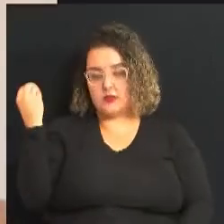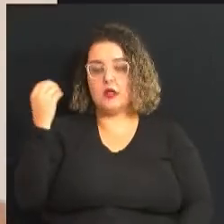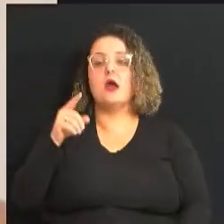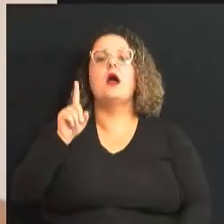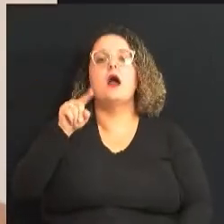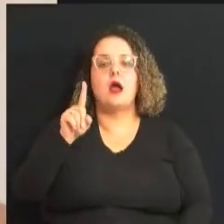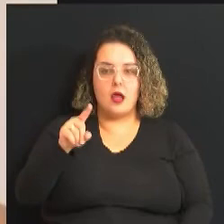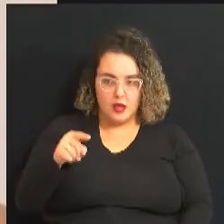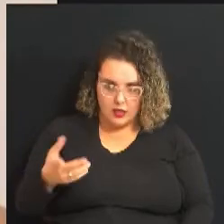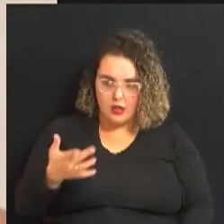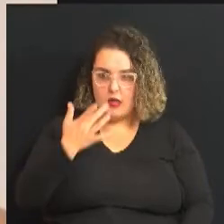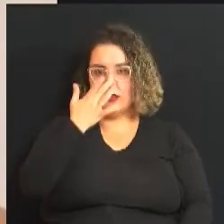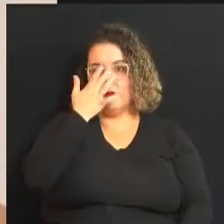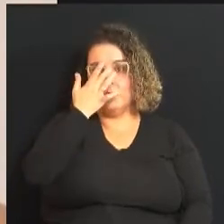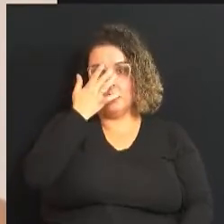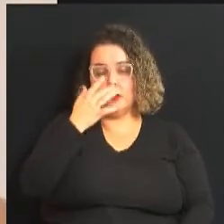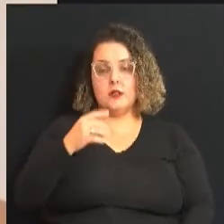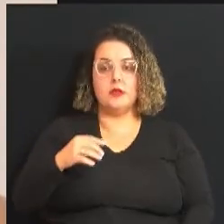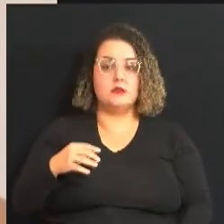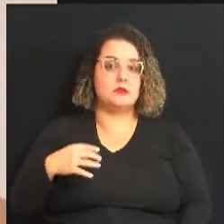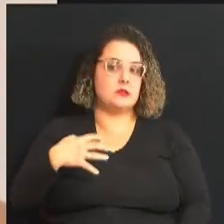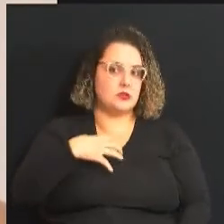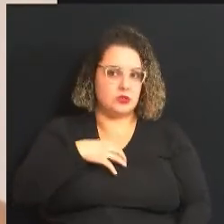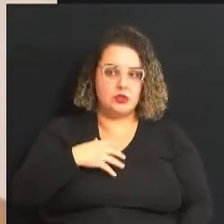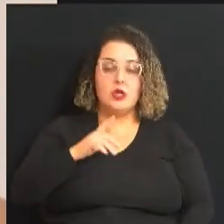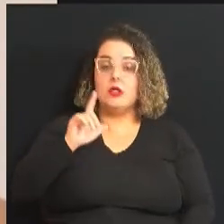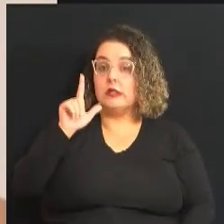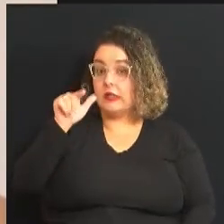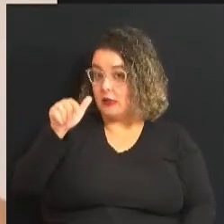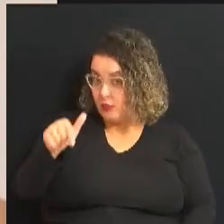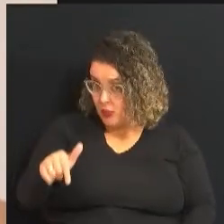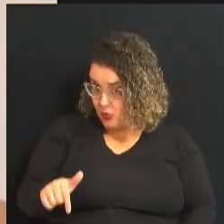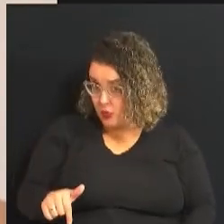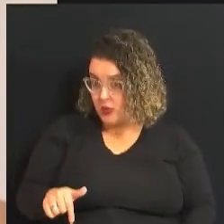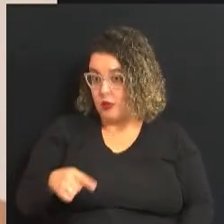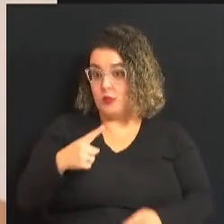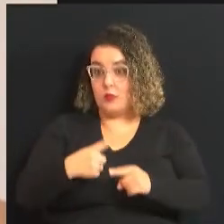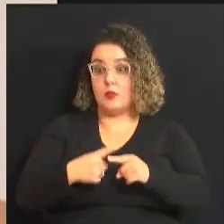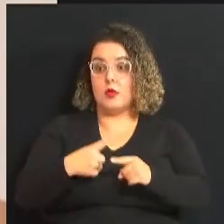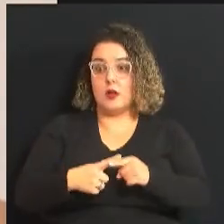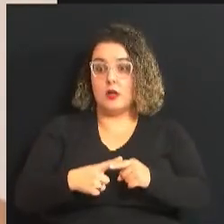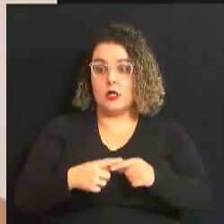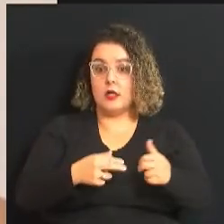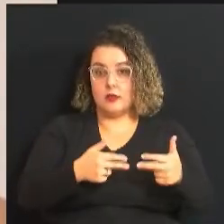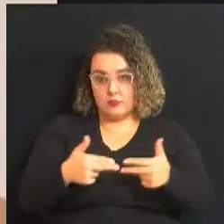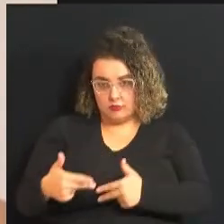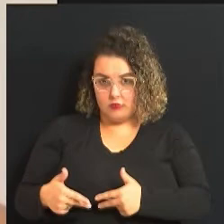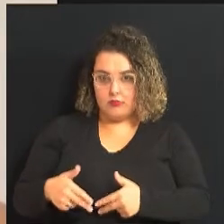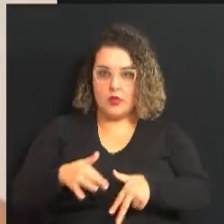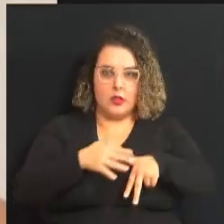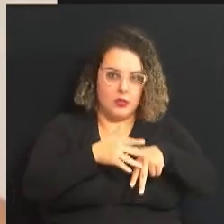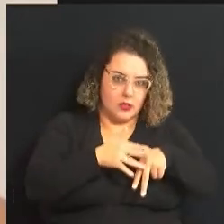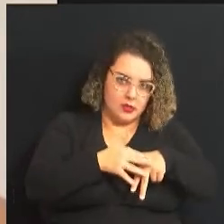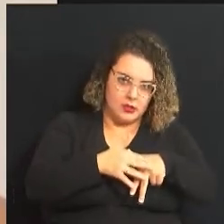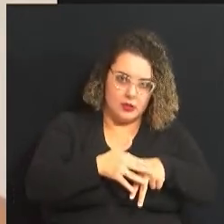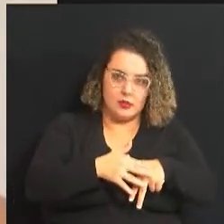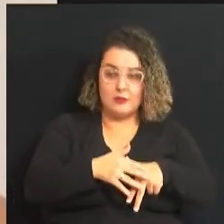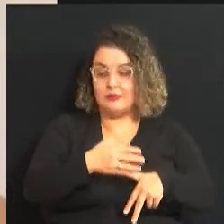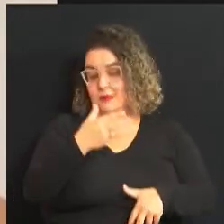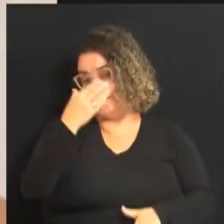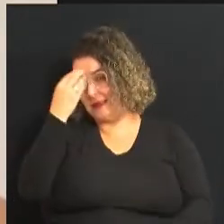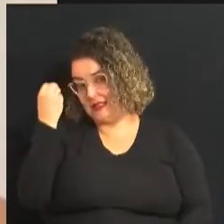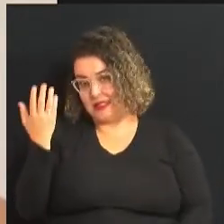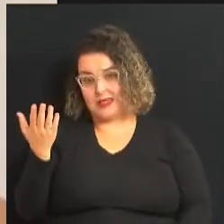Exatamente. Então, esses métodos, eles surgiram depois, né, justamente para esse padrão de pacientes, assim, que não consegue lembrar, ou